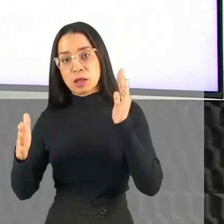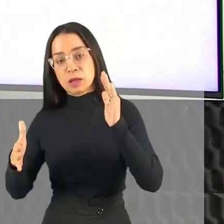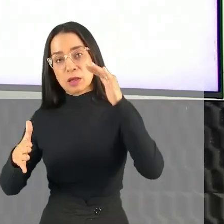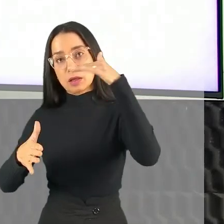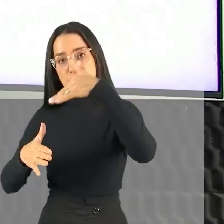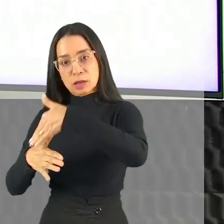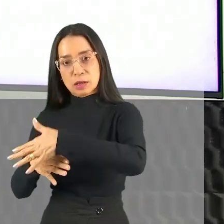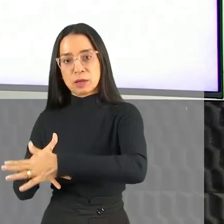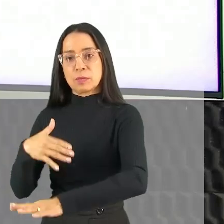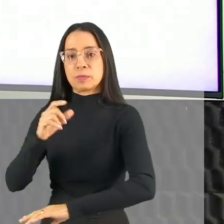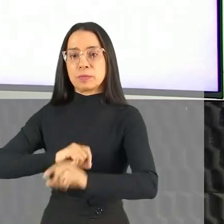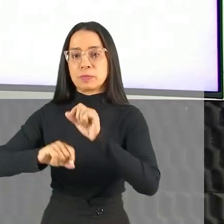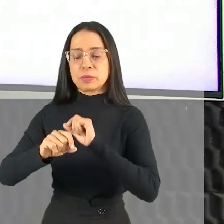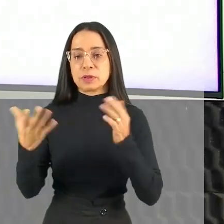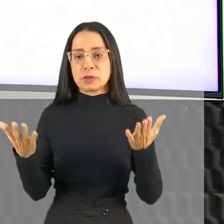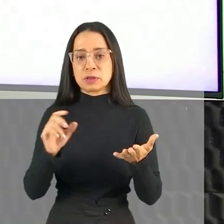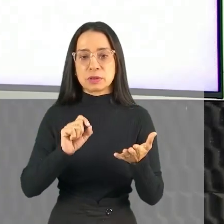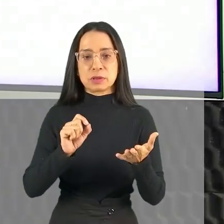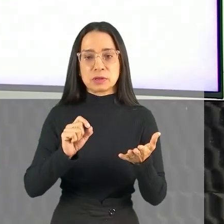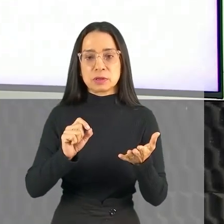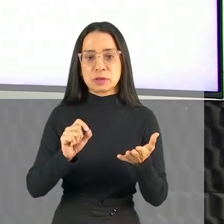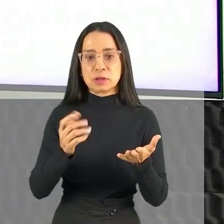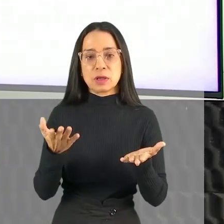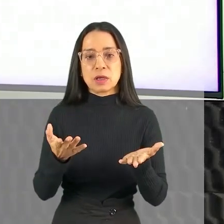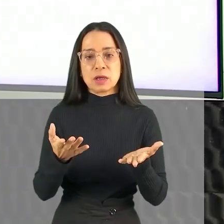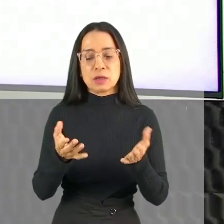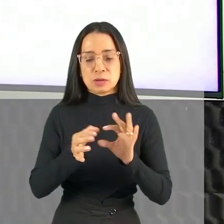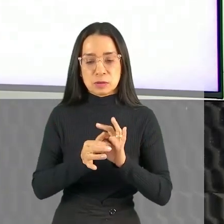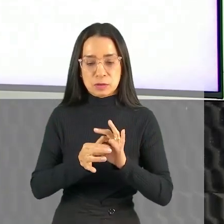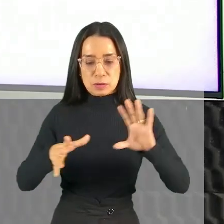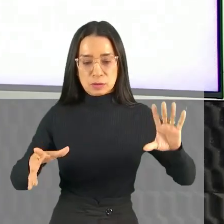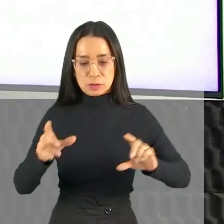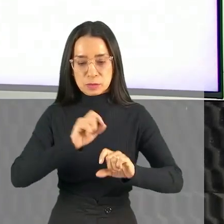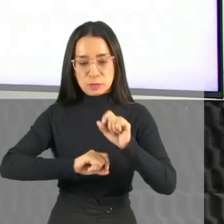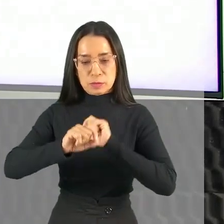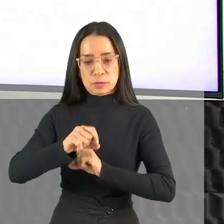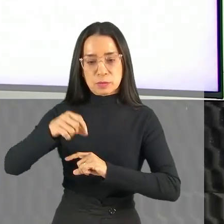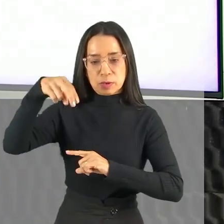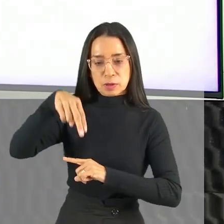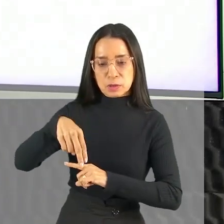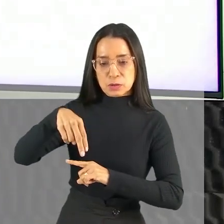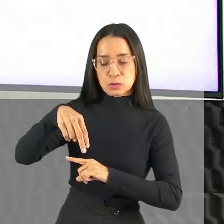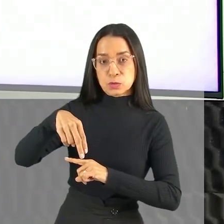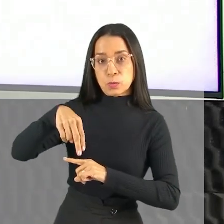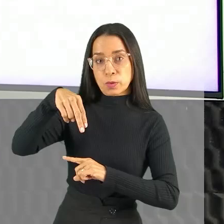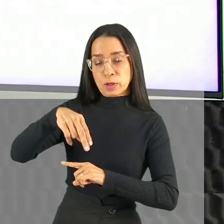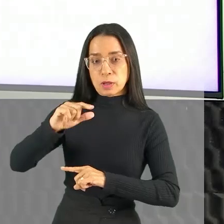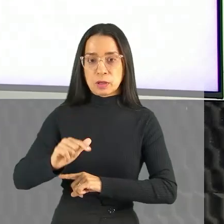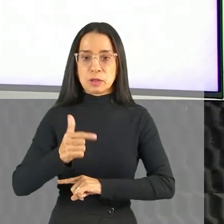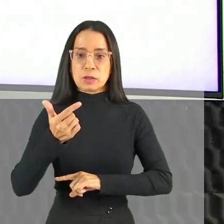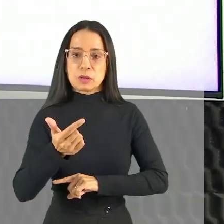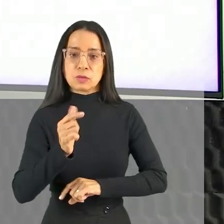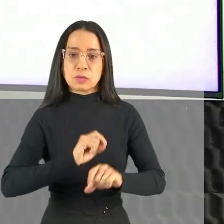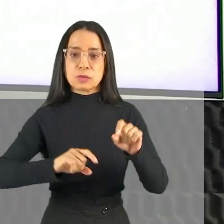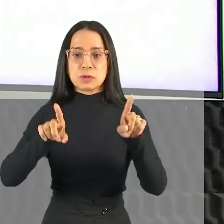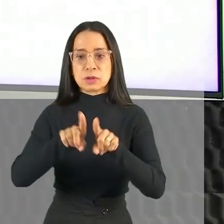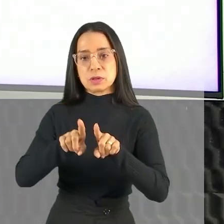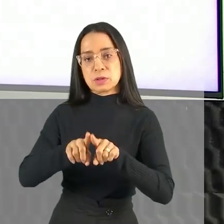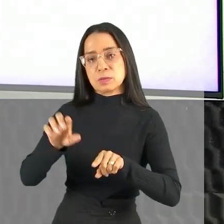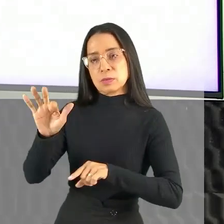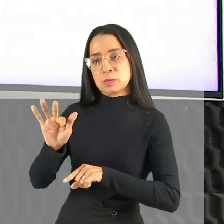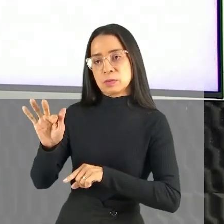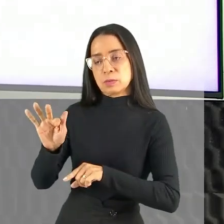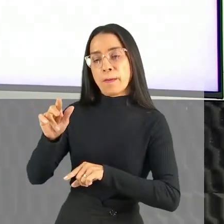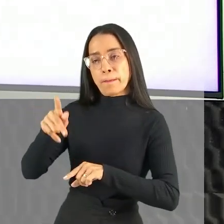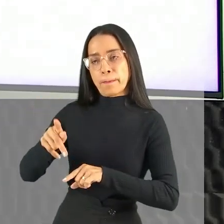disponibilidade de nutrientes, né, no caso do nitrogênio e fósforo na água, que fornecem um ambiente totalmente